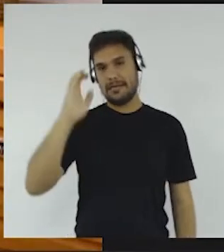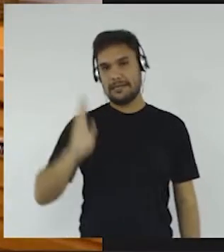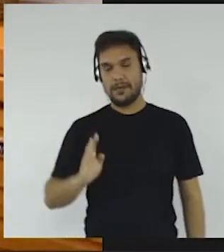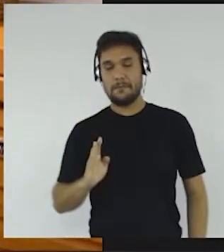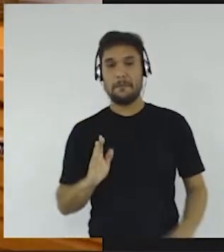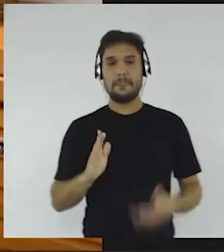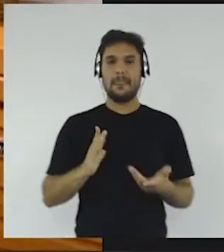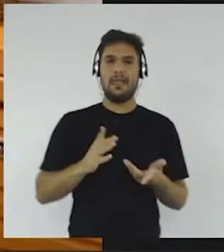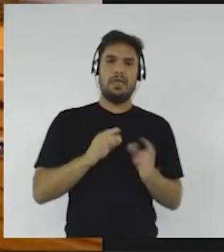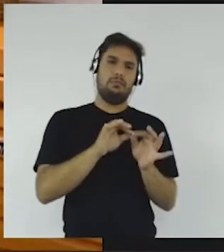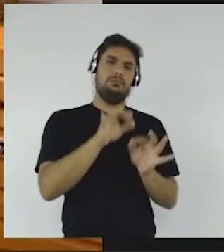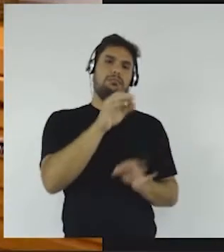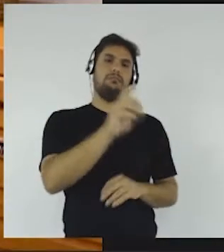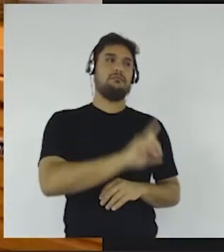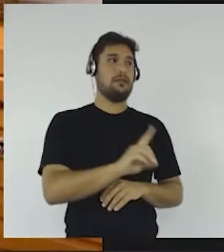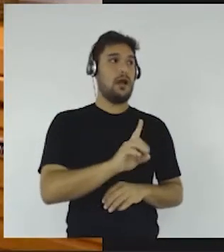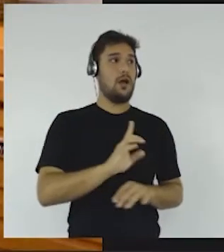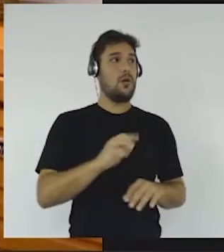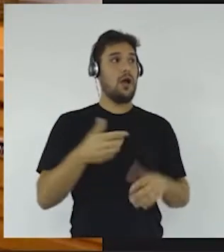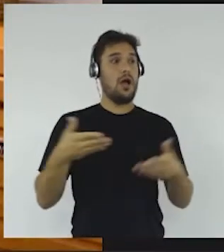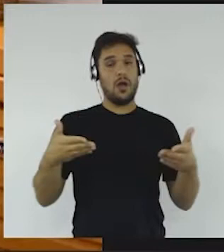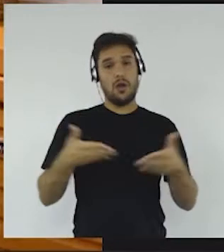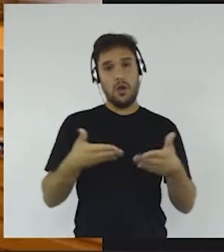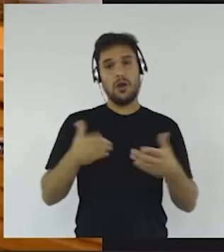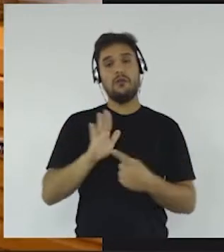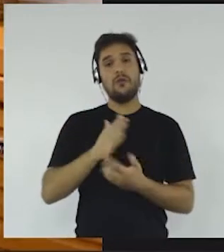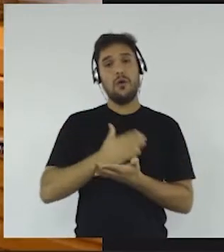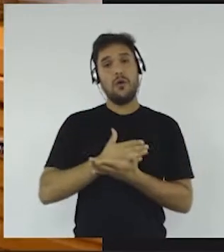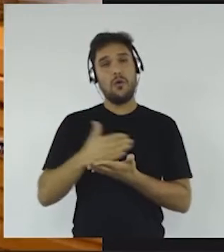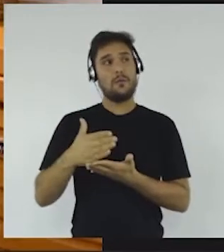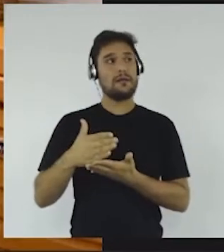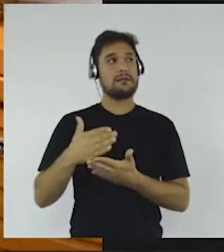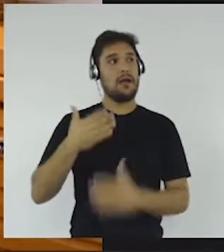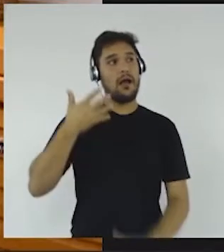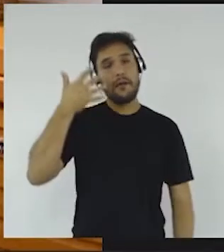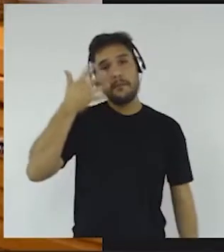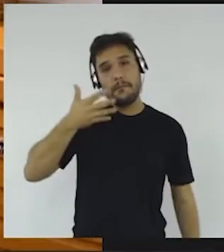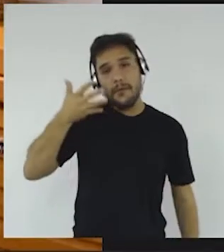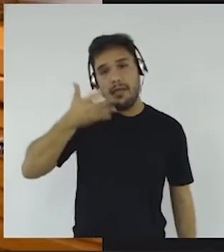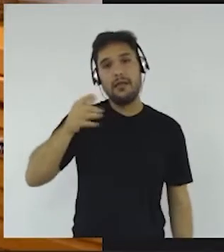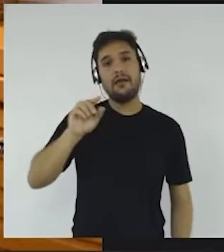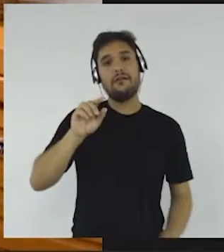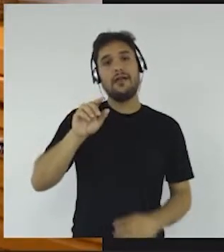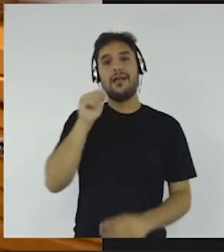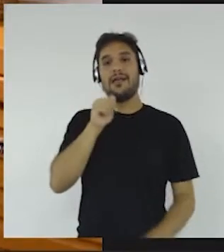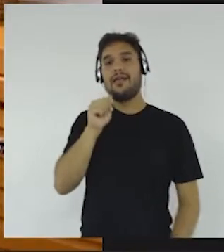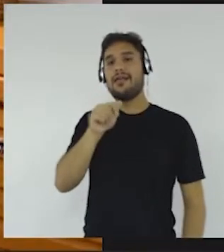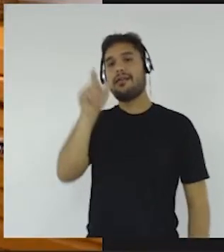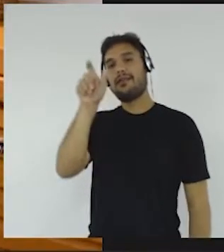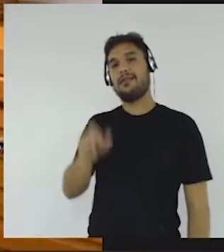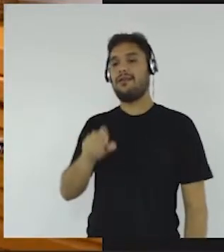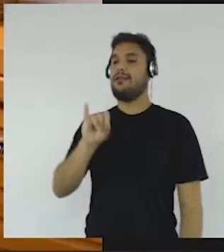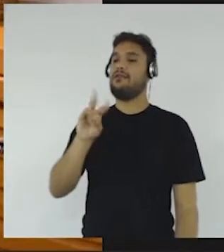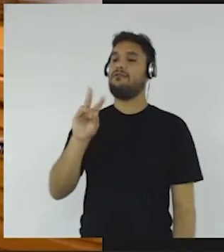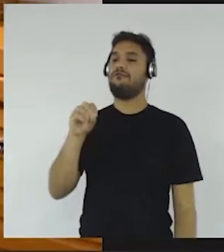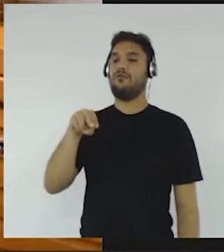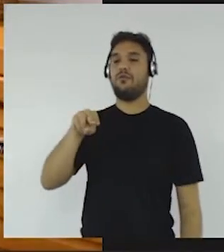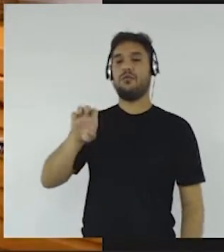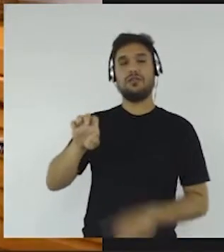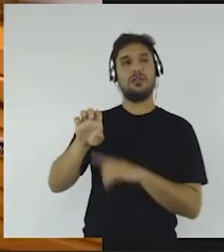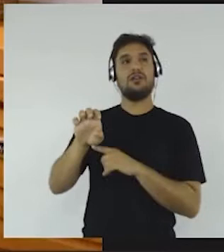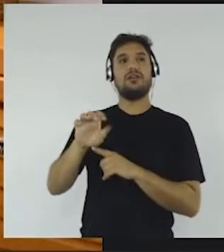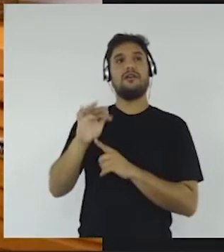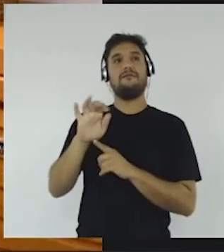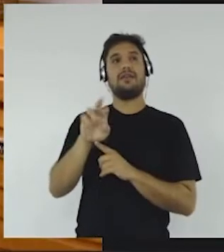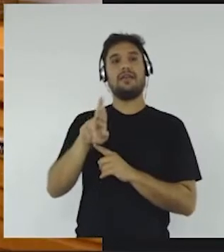sem mais delongas, eu vou passar inicialmente a palavra para a desembargadora Ivone Ferreira